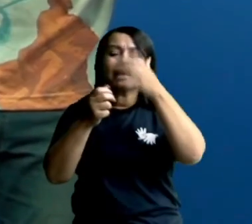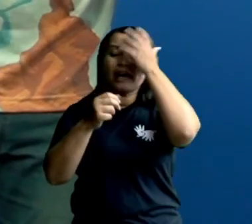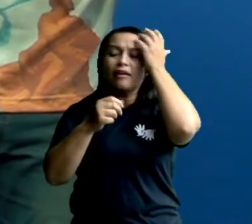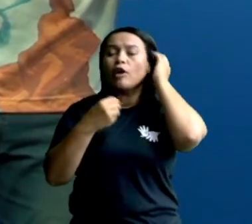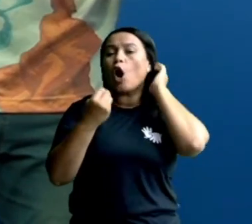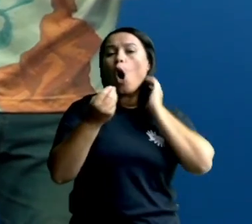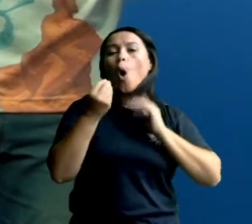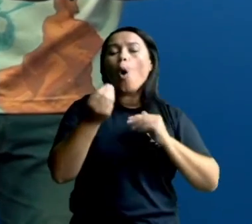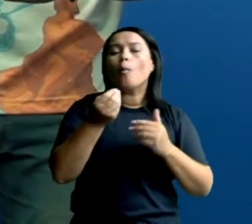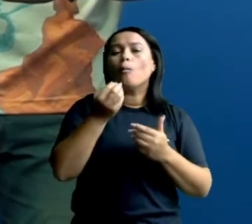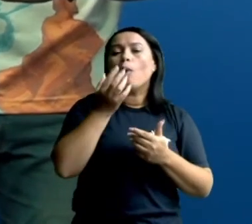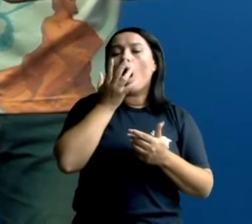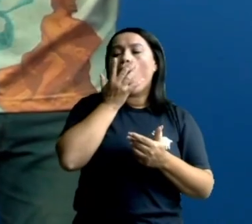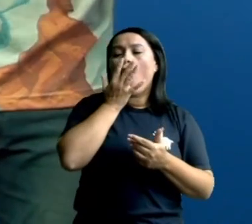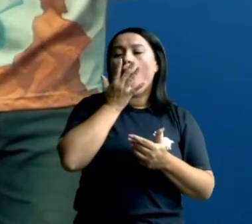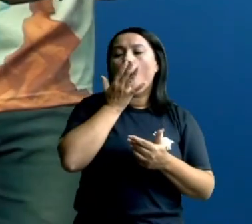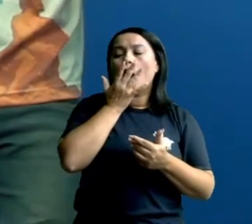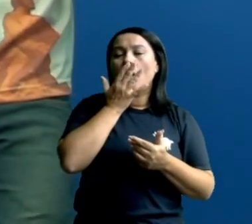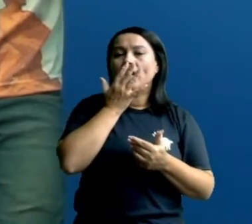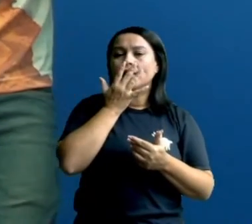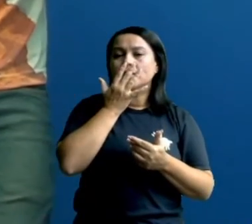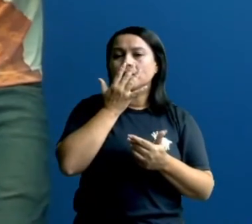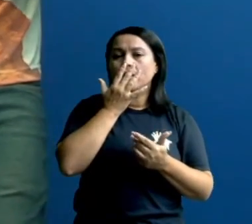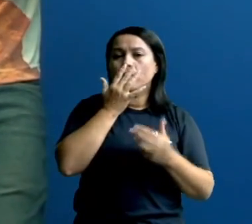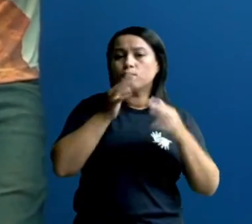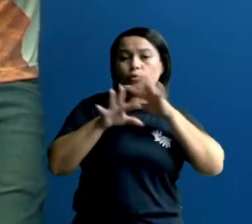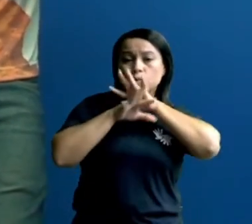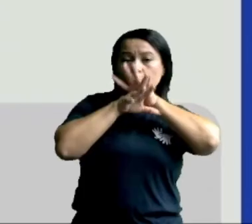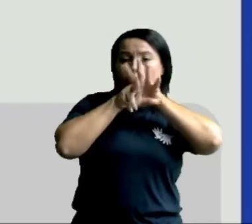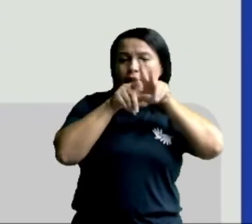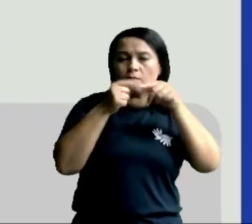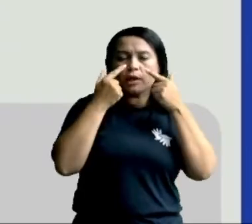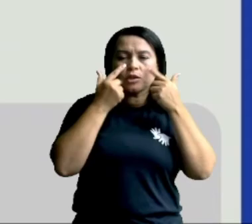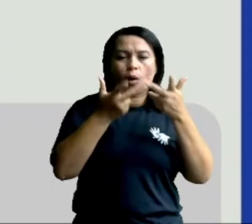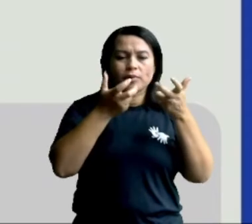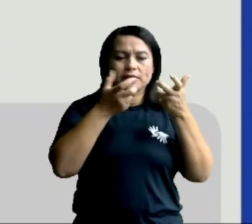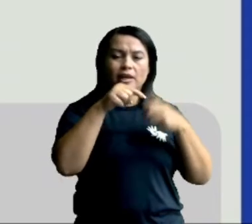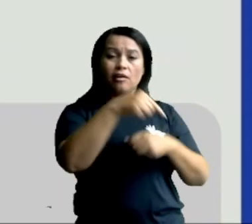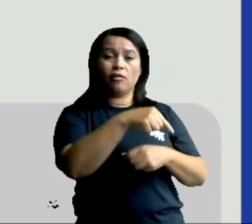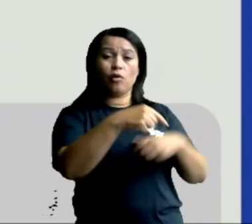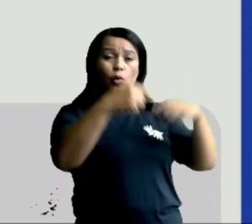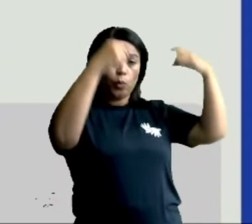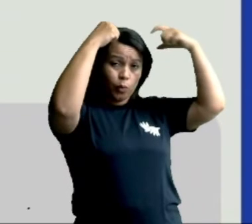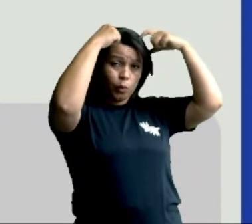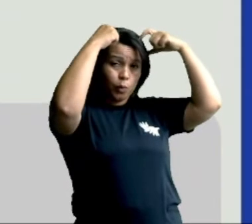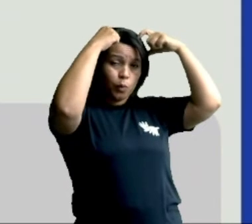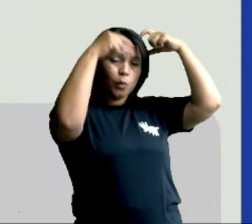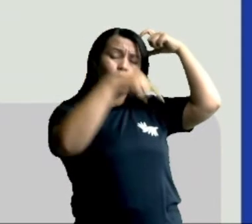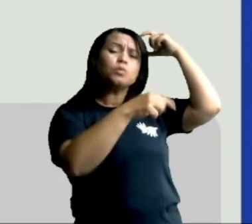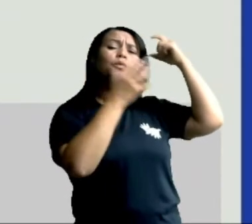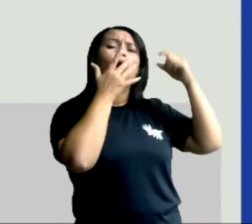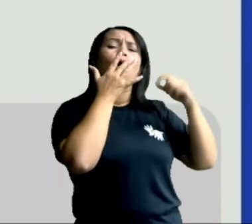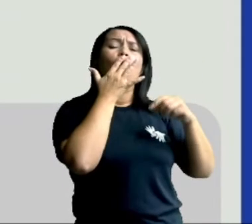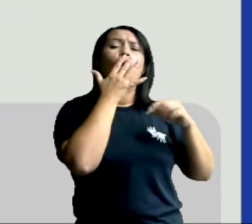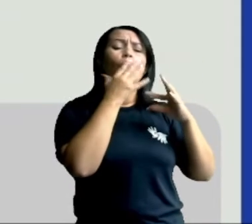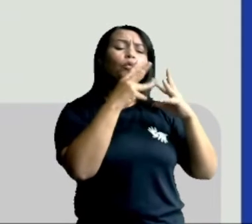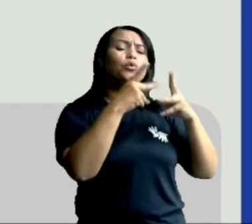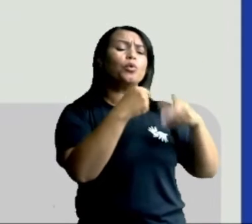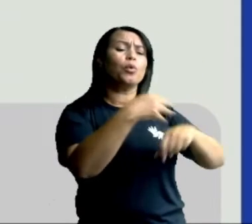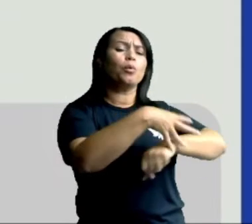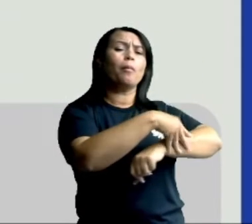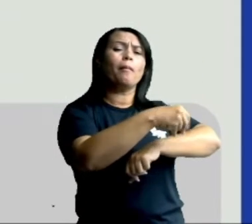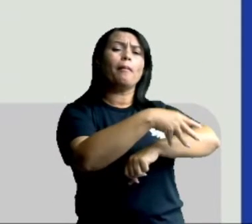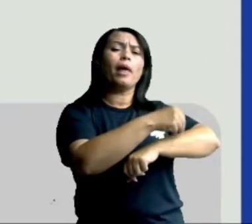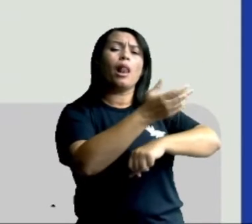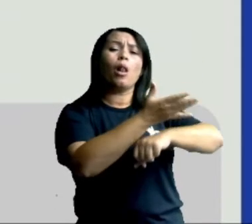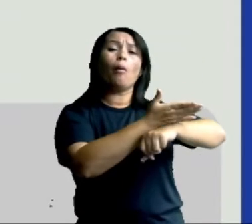a coloração, a cor desses animais. O urso polar ele apresenta o pelo todo